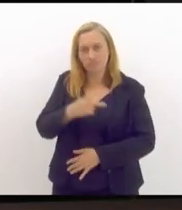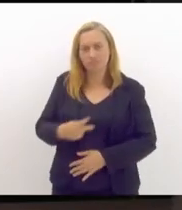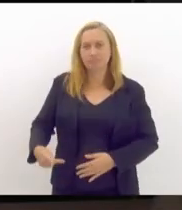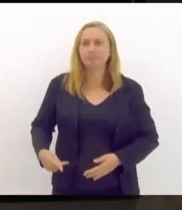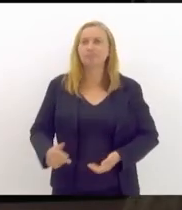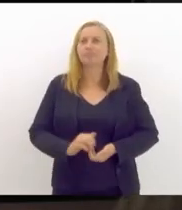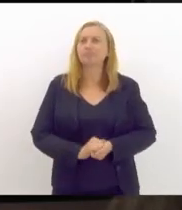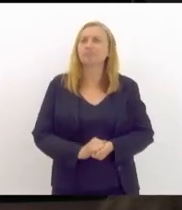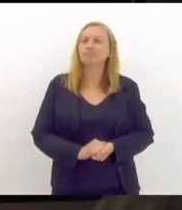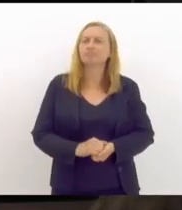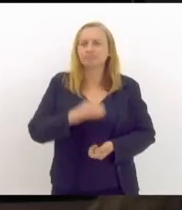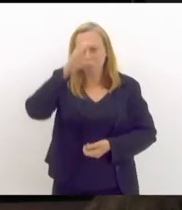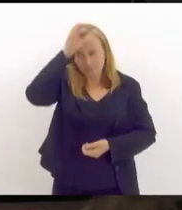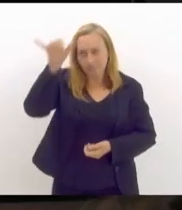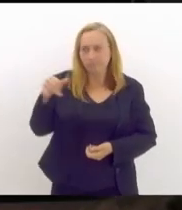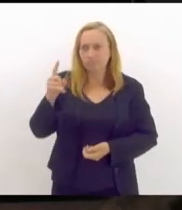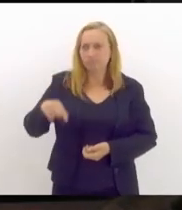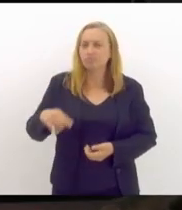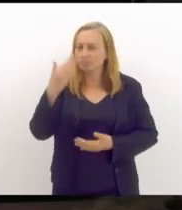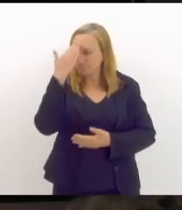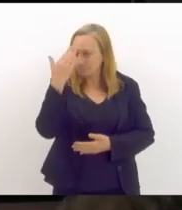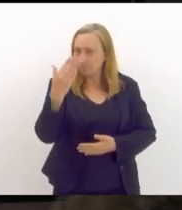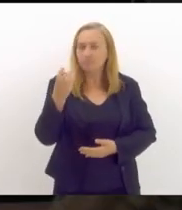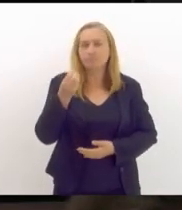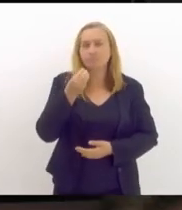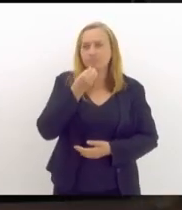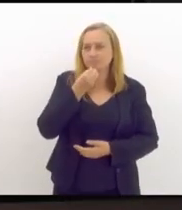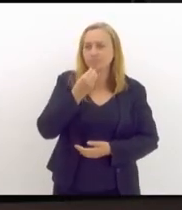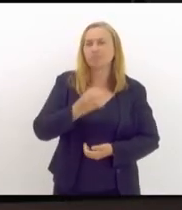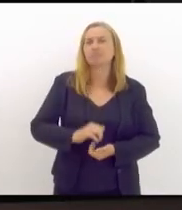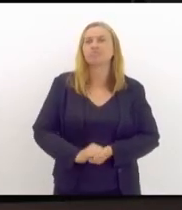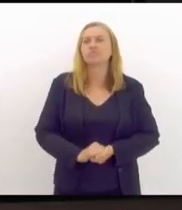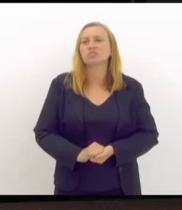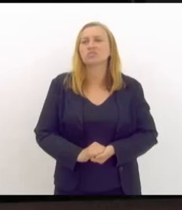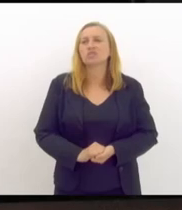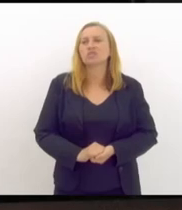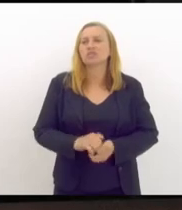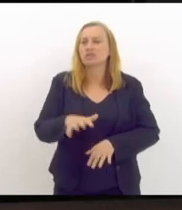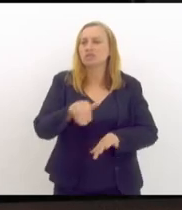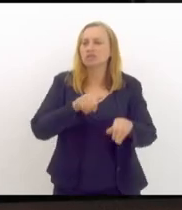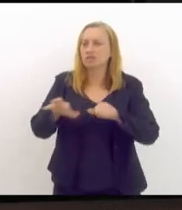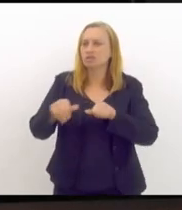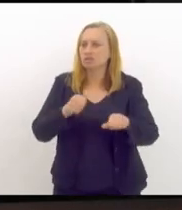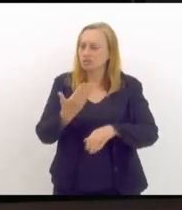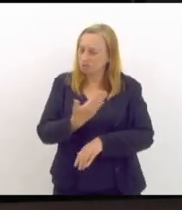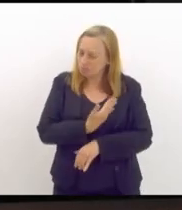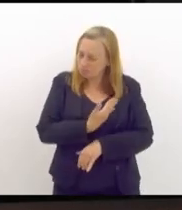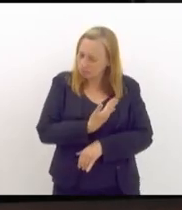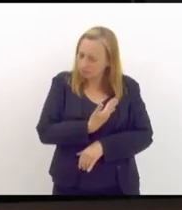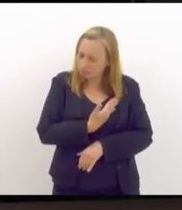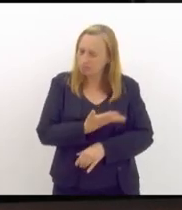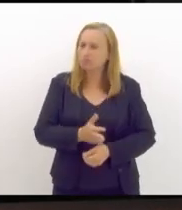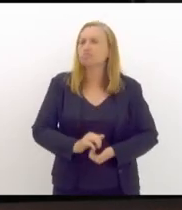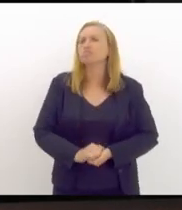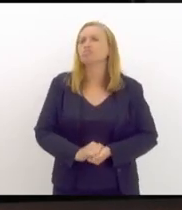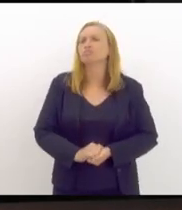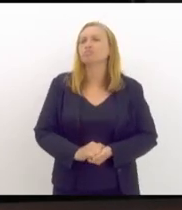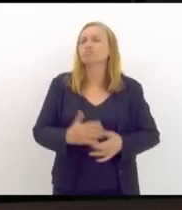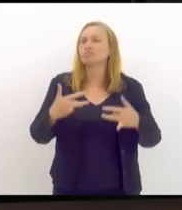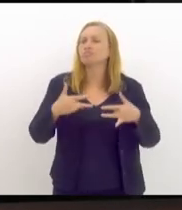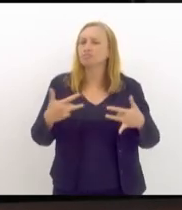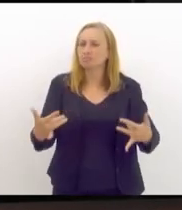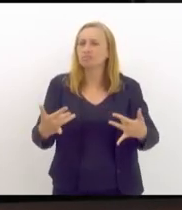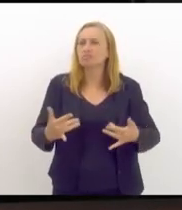presidente da tia Ju agradecendo a oportunidade e convocando os meus pares a